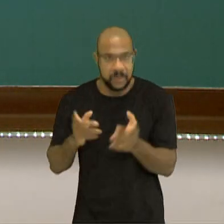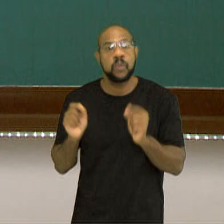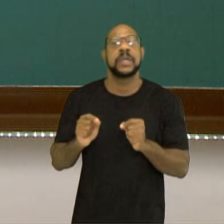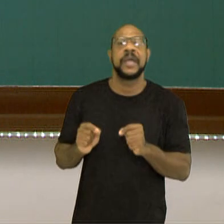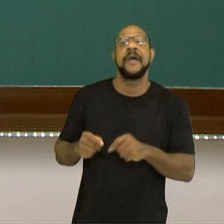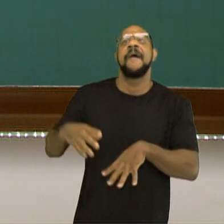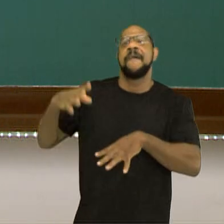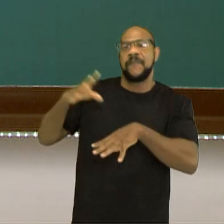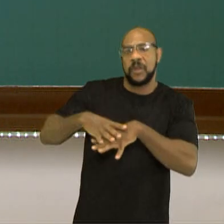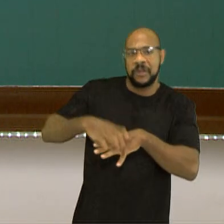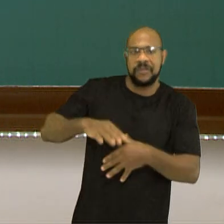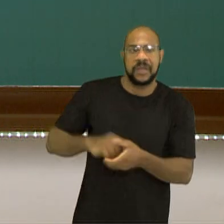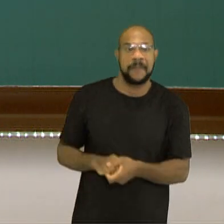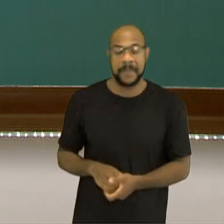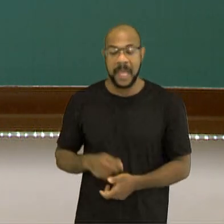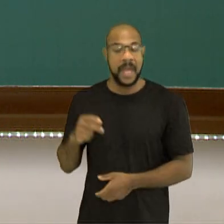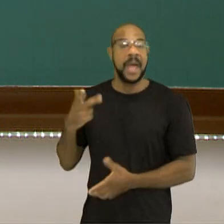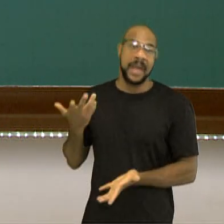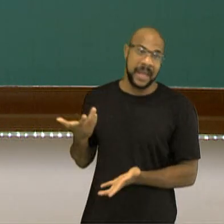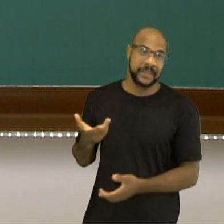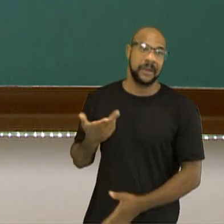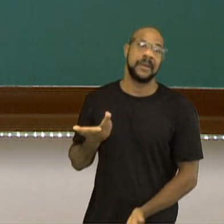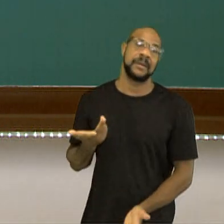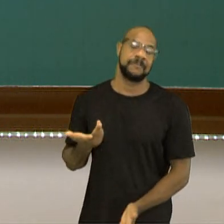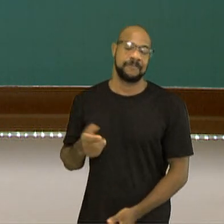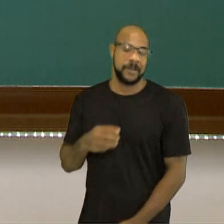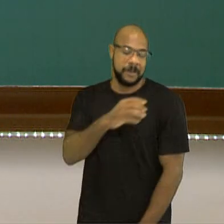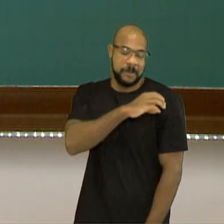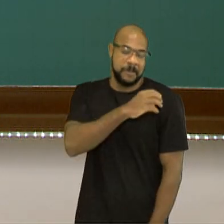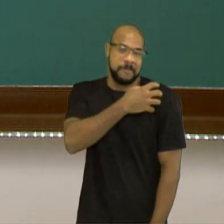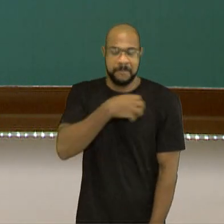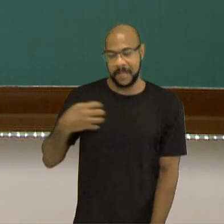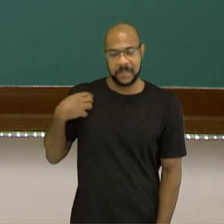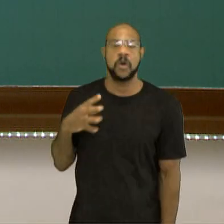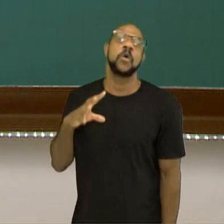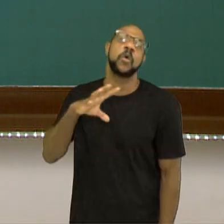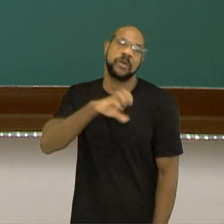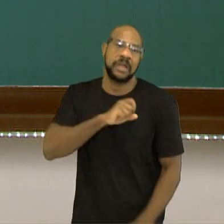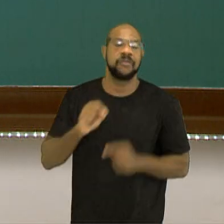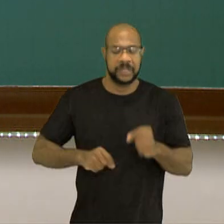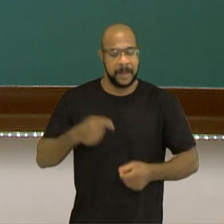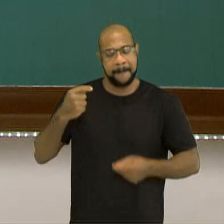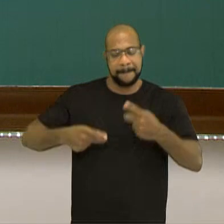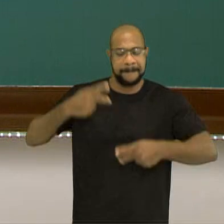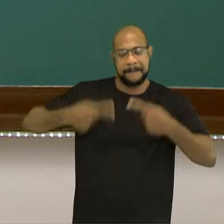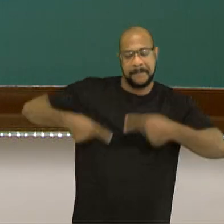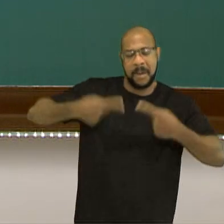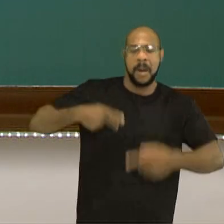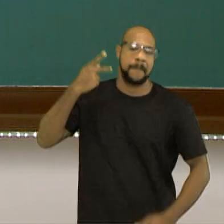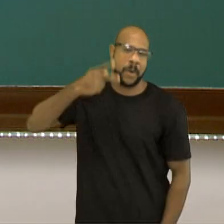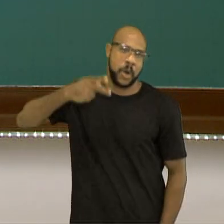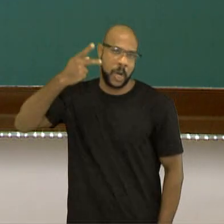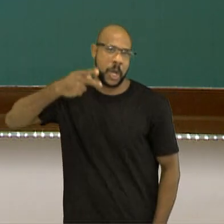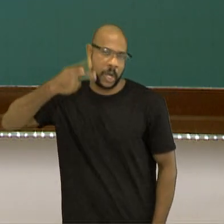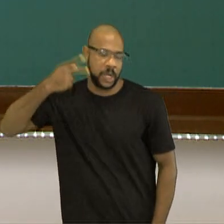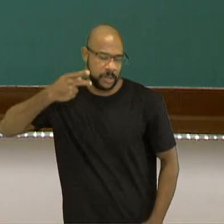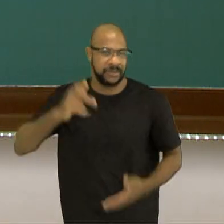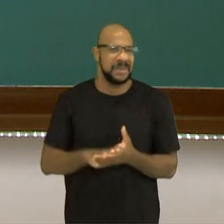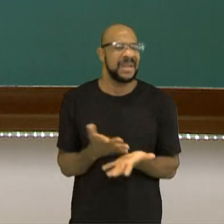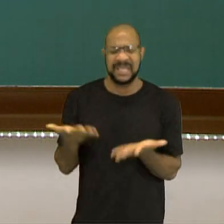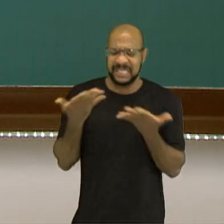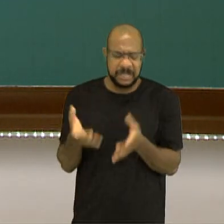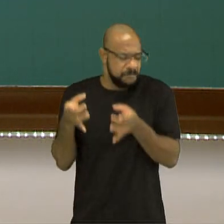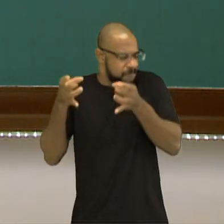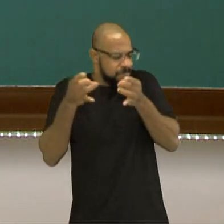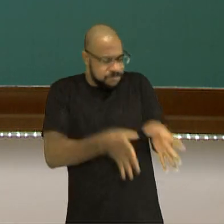gostava muito de política, mas resolveu abandonar o caminho da política para se tornar um grande